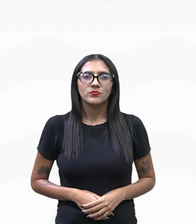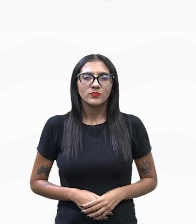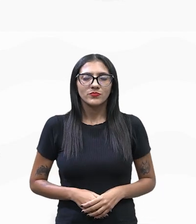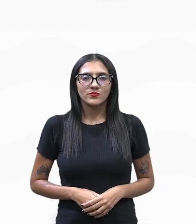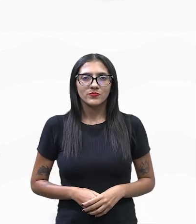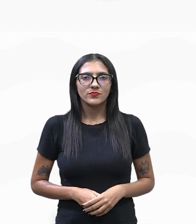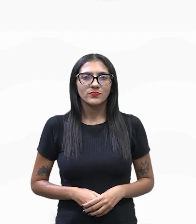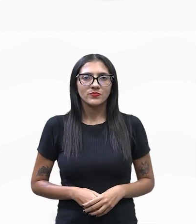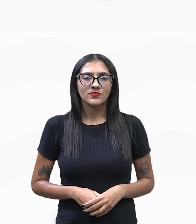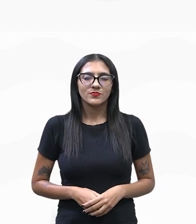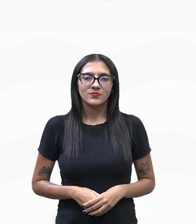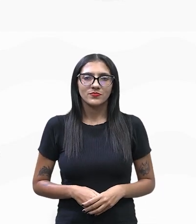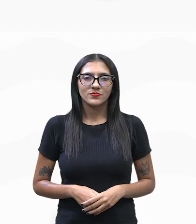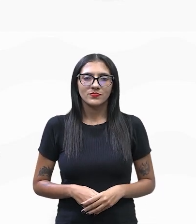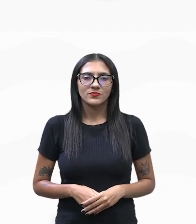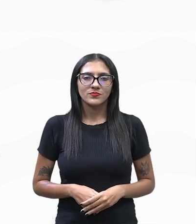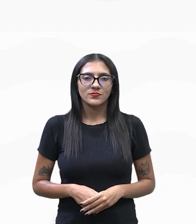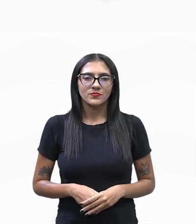mesmo